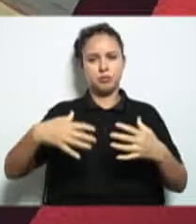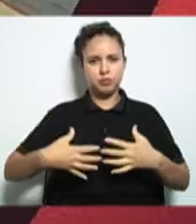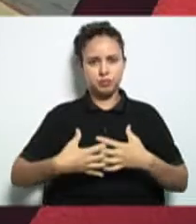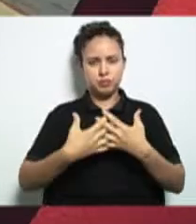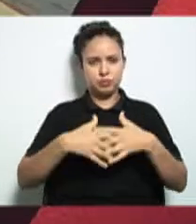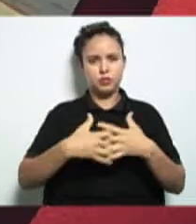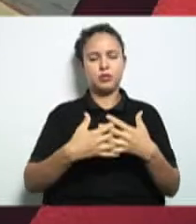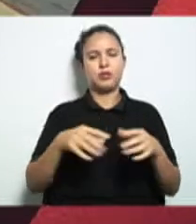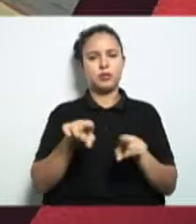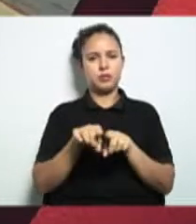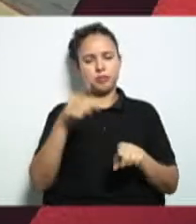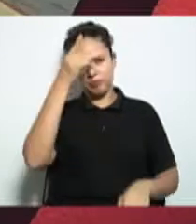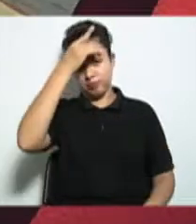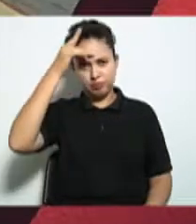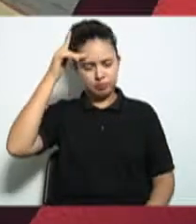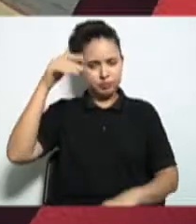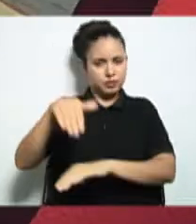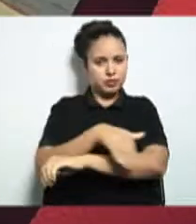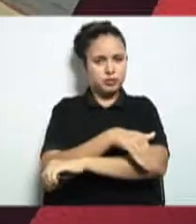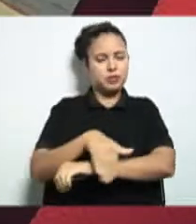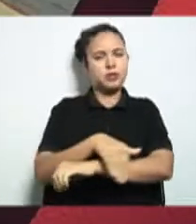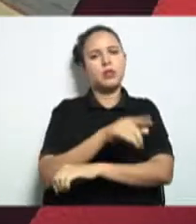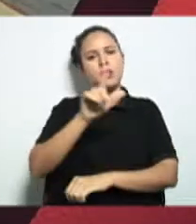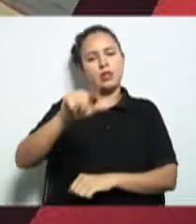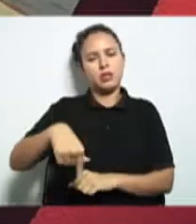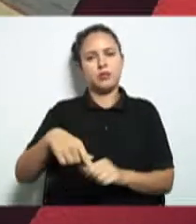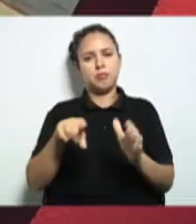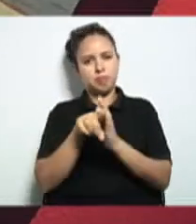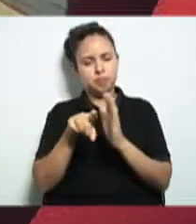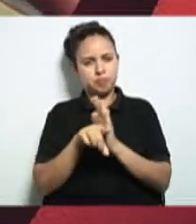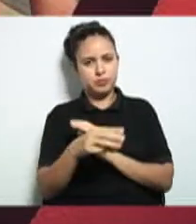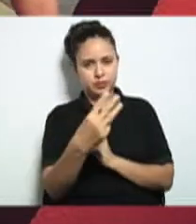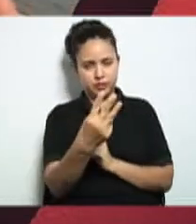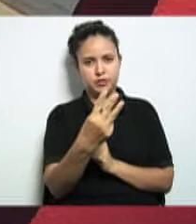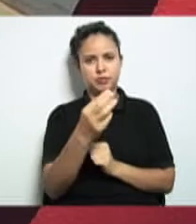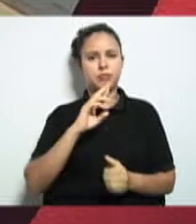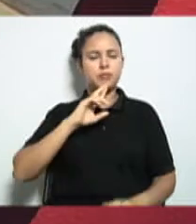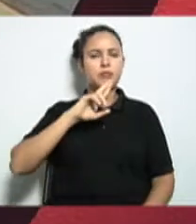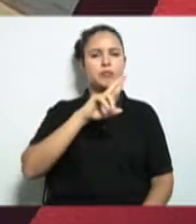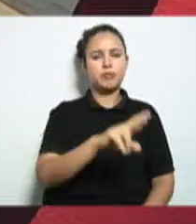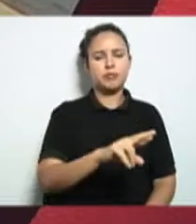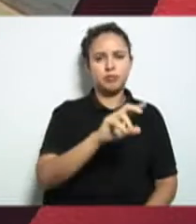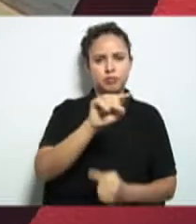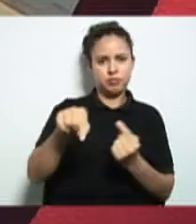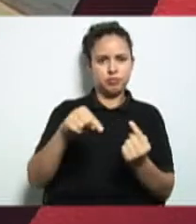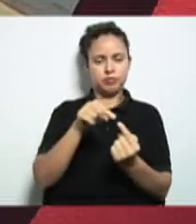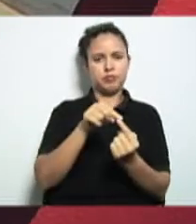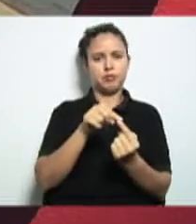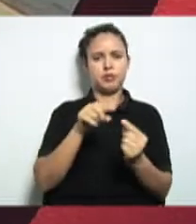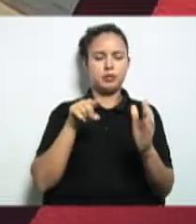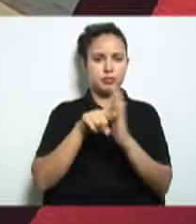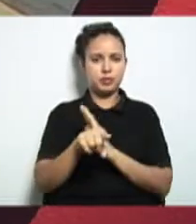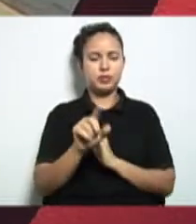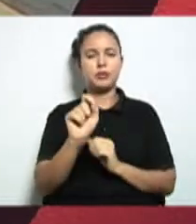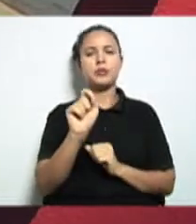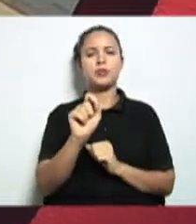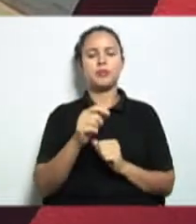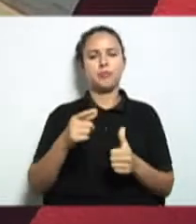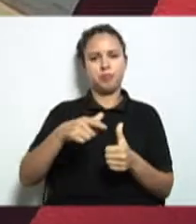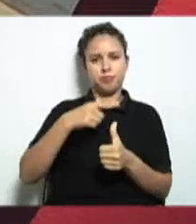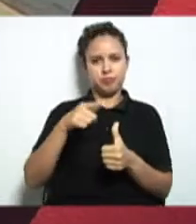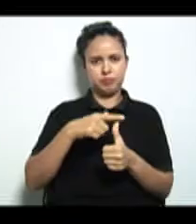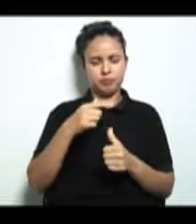questionário é bastante simples, é composto de 3 perguntas de respostas objetivas. As perguntas são as seguintes.